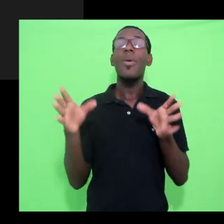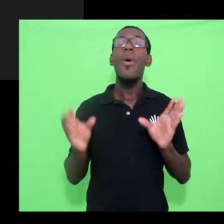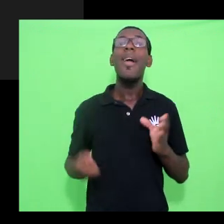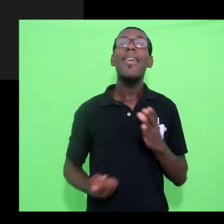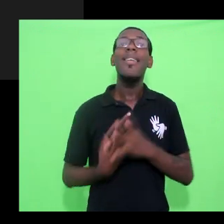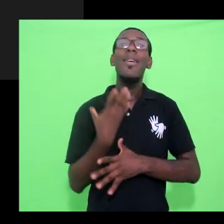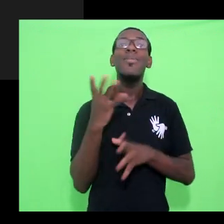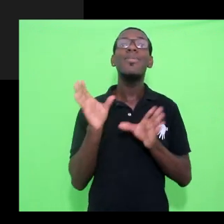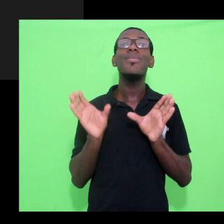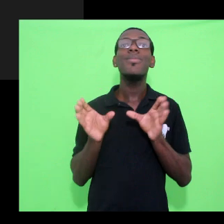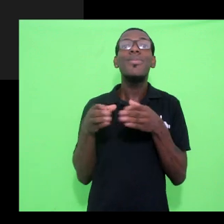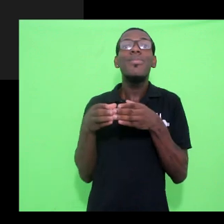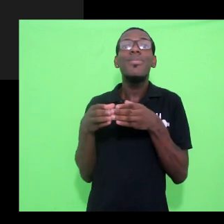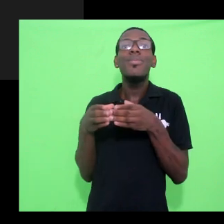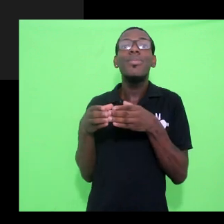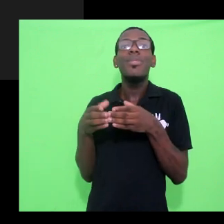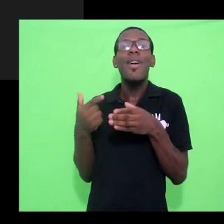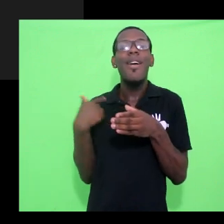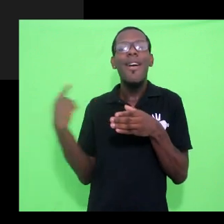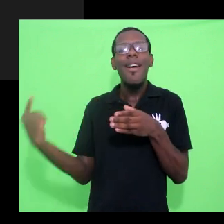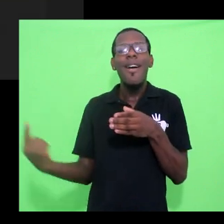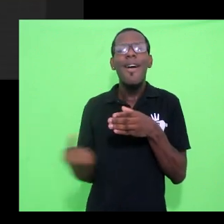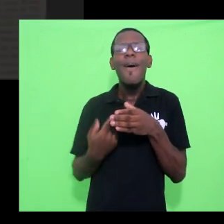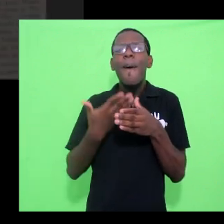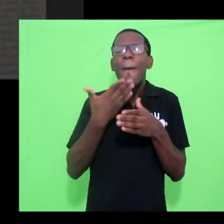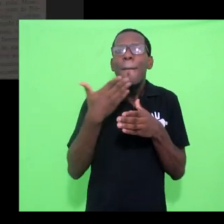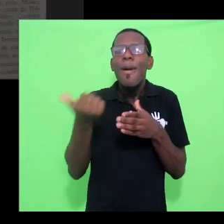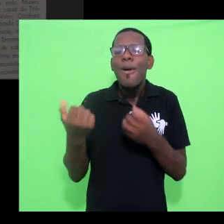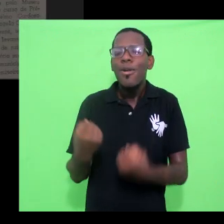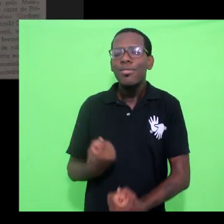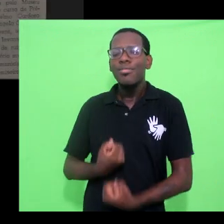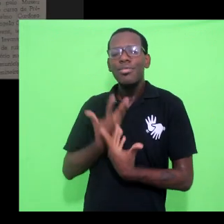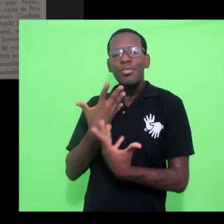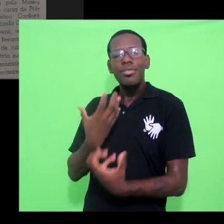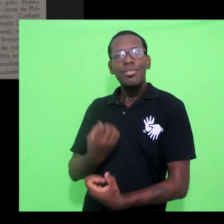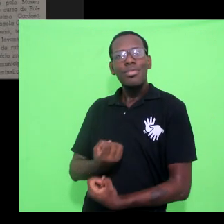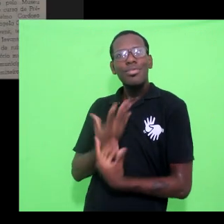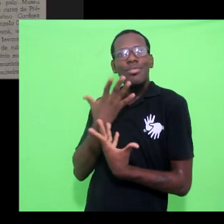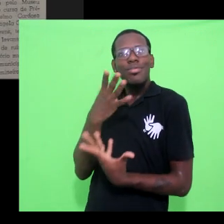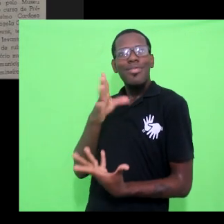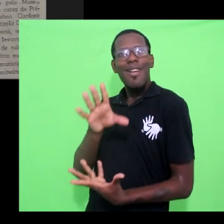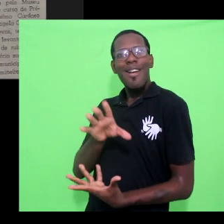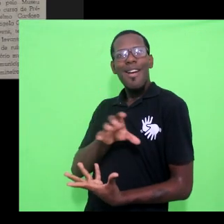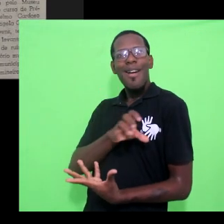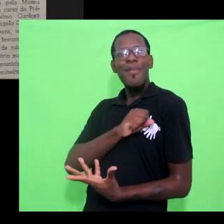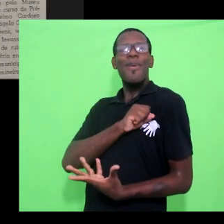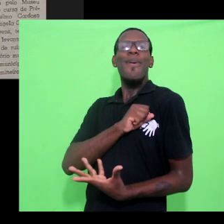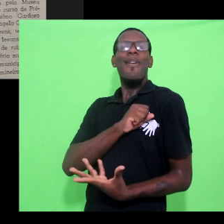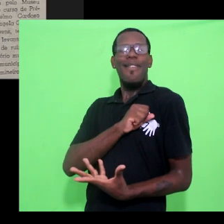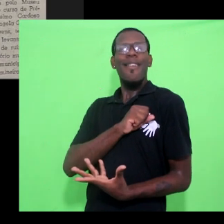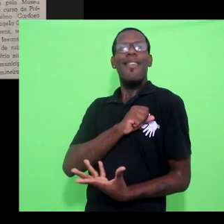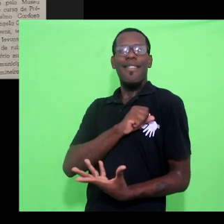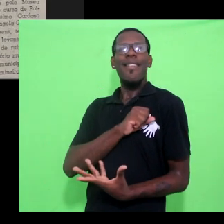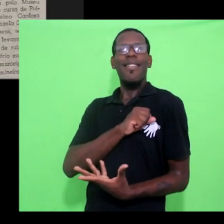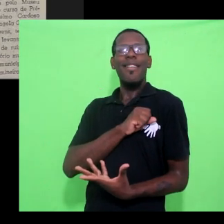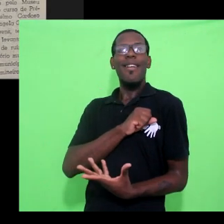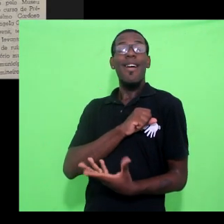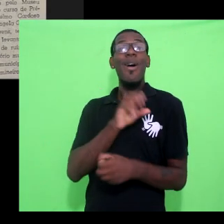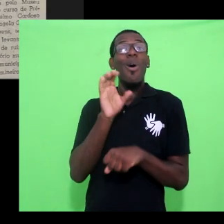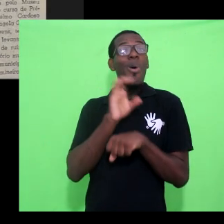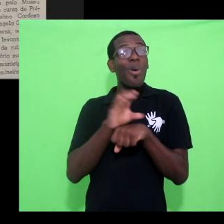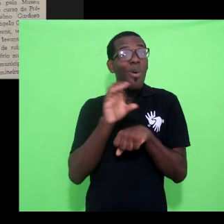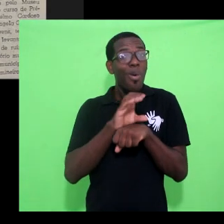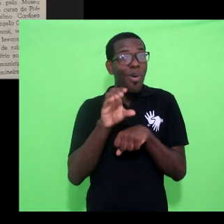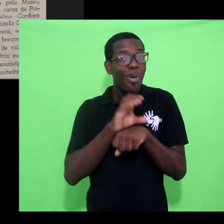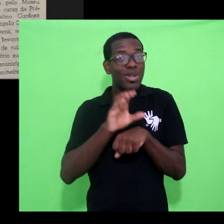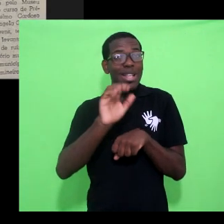que eu comecei a me interessar por geohistória, por geografia e por história. Nós formamos um grupo para reunir